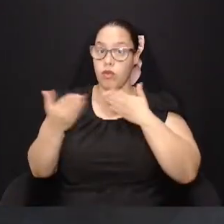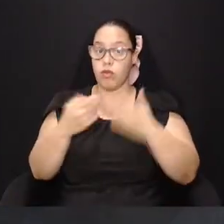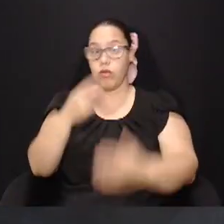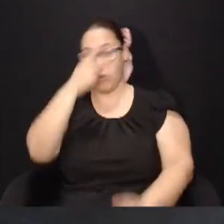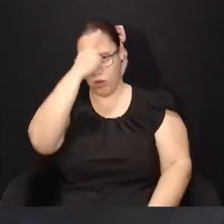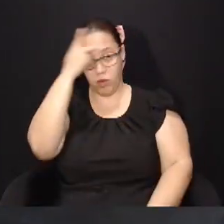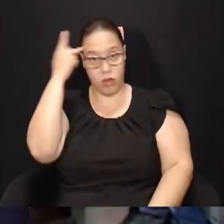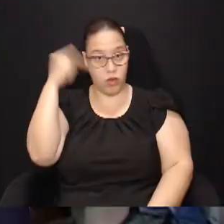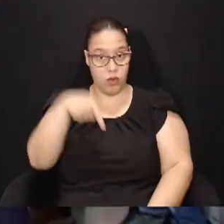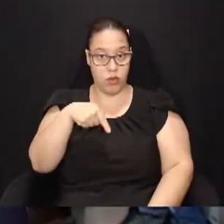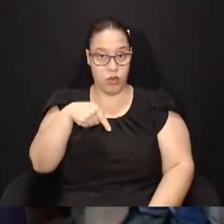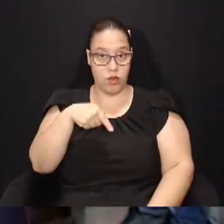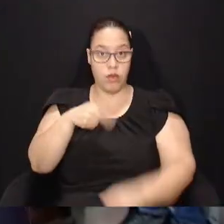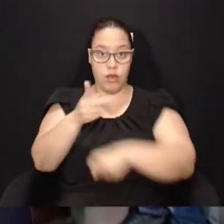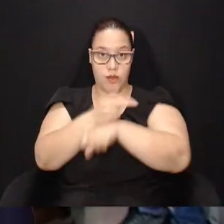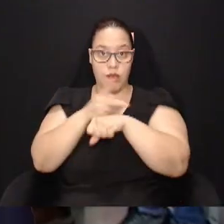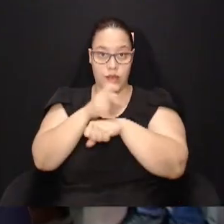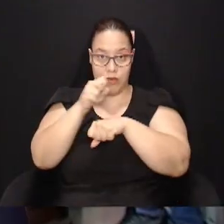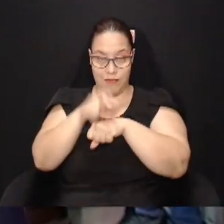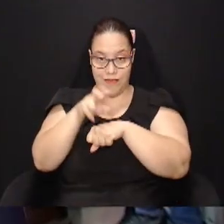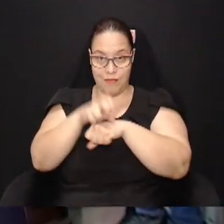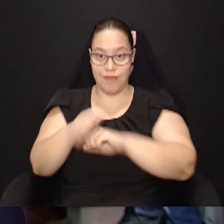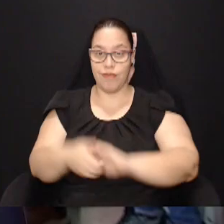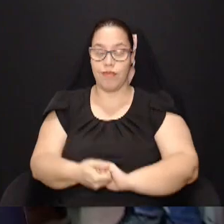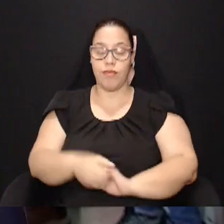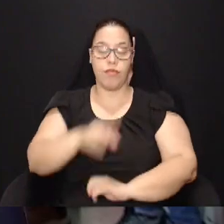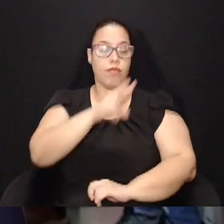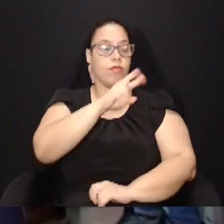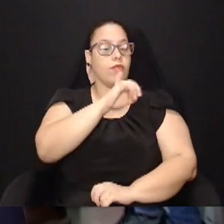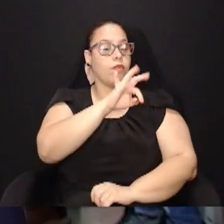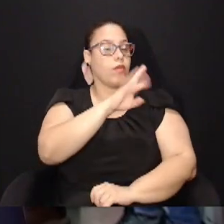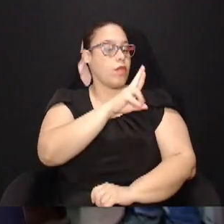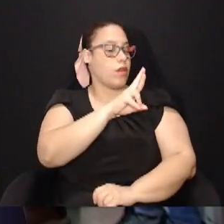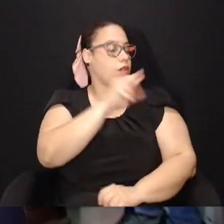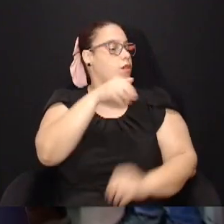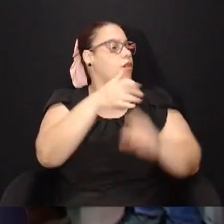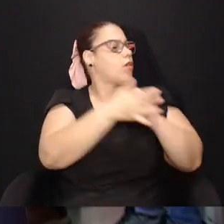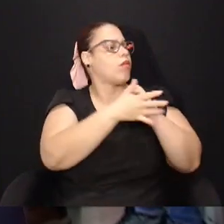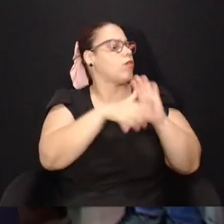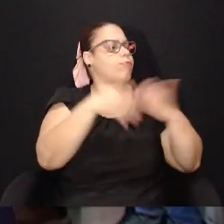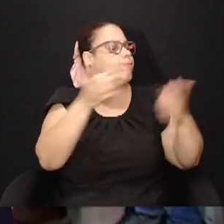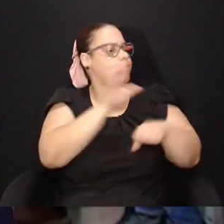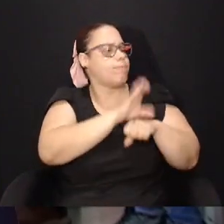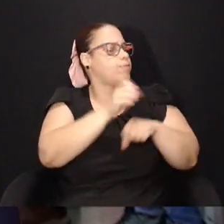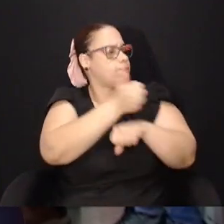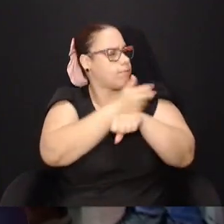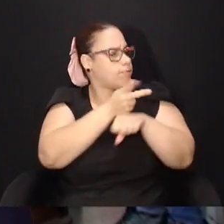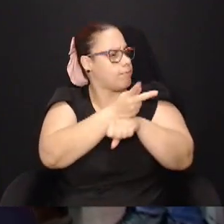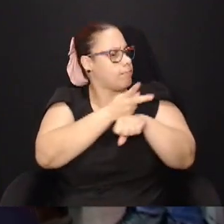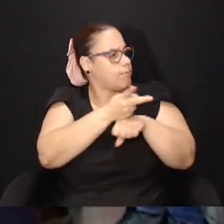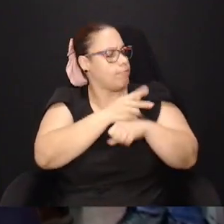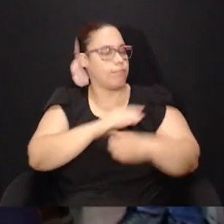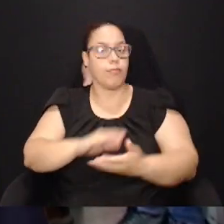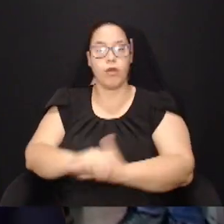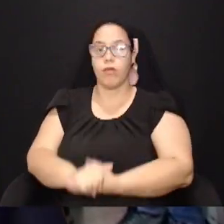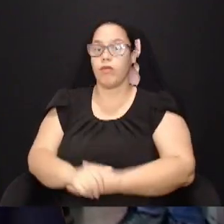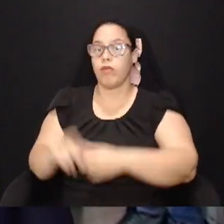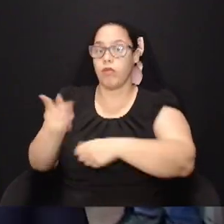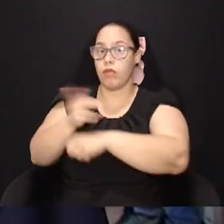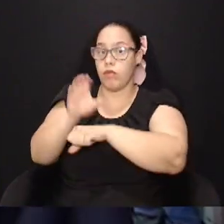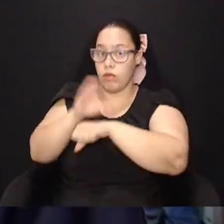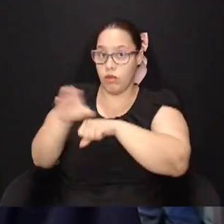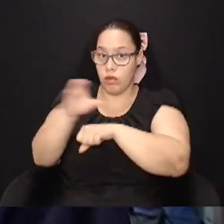estão em busca de uma vaga. Vitor, o que você veio fazer aqui no Seprocamp e qual curso você busca? busco o curso de fundamentos para